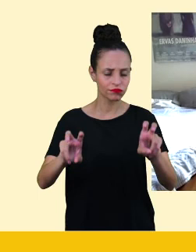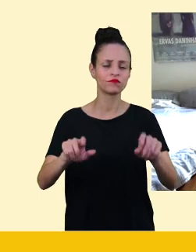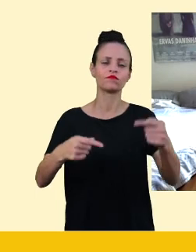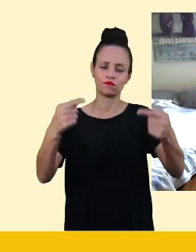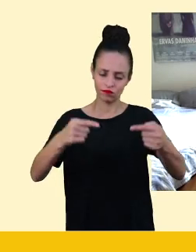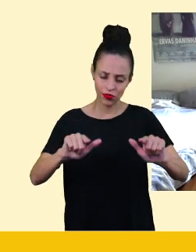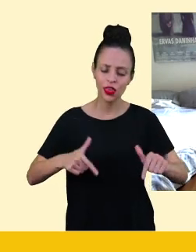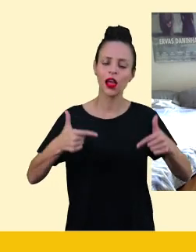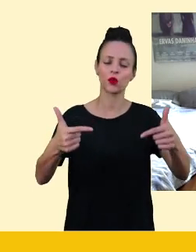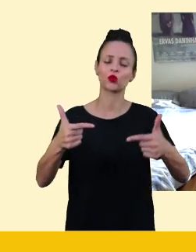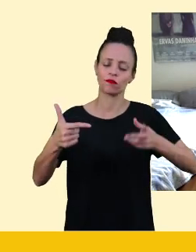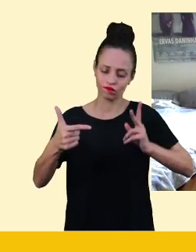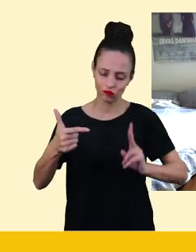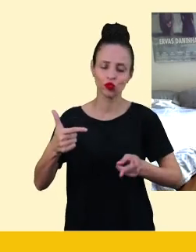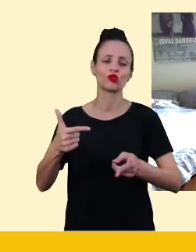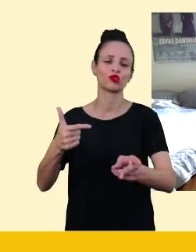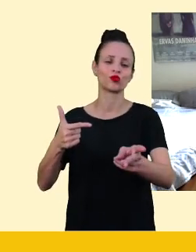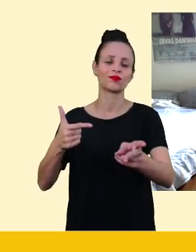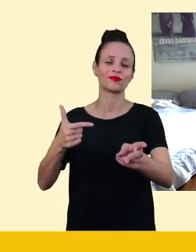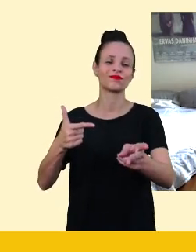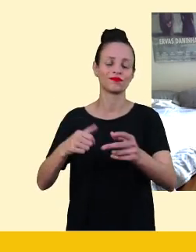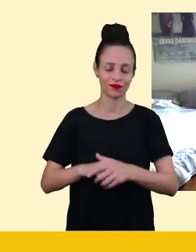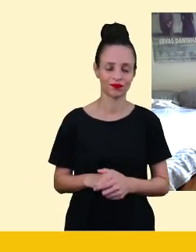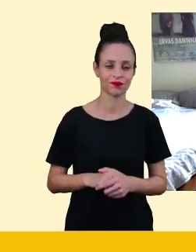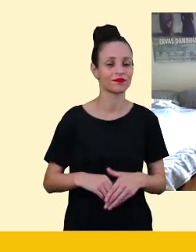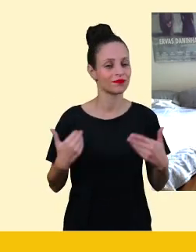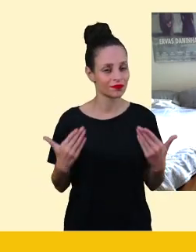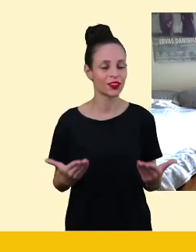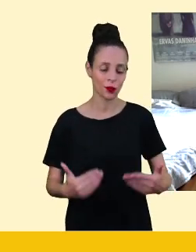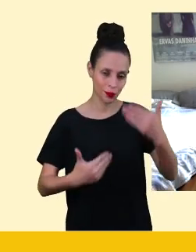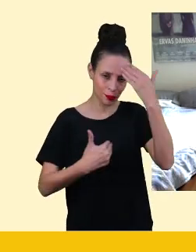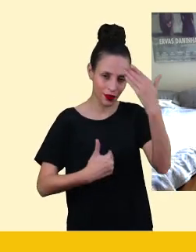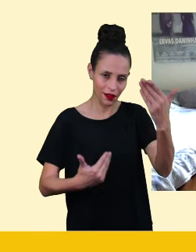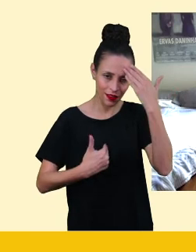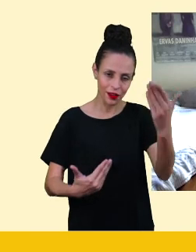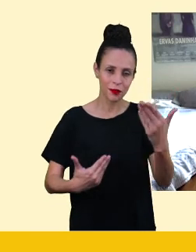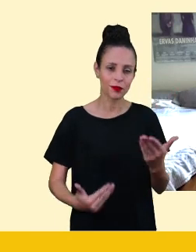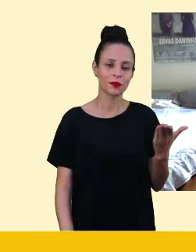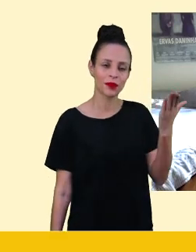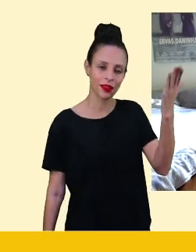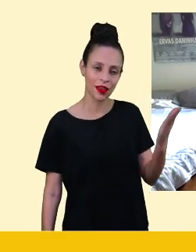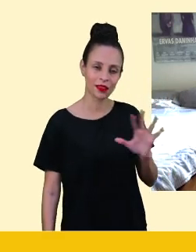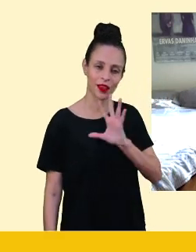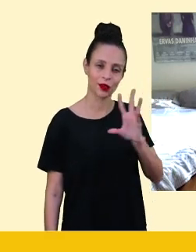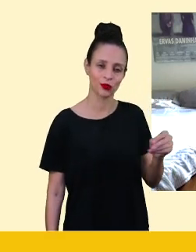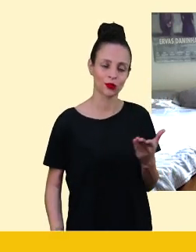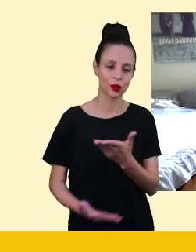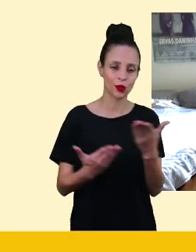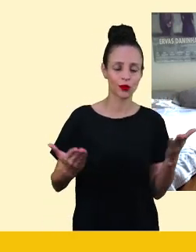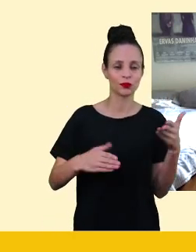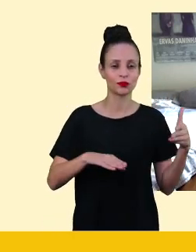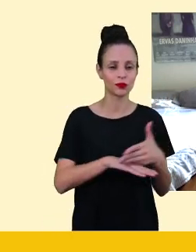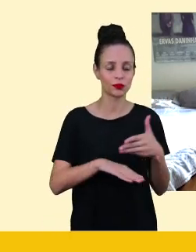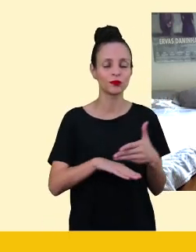que a luta continue, como ela já vem continuando. Então, muito obrigada, Miguel, Luísa,